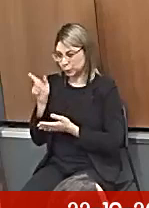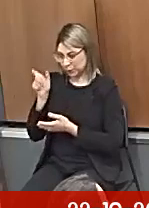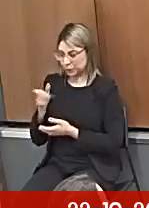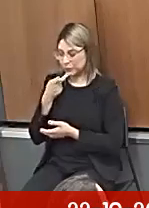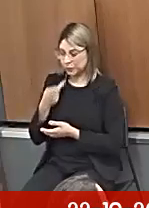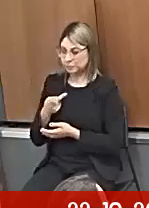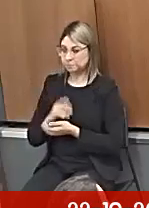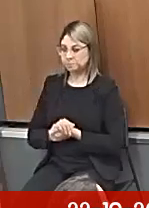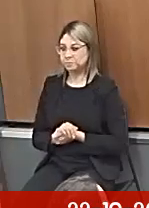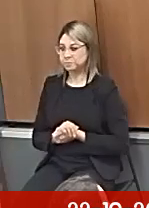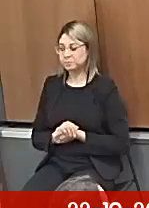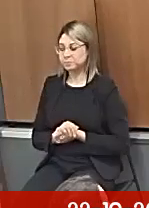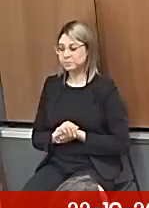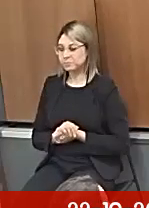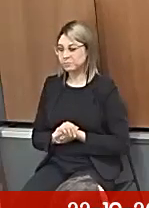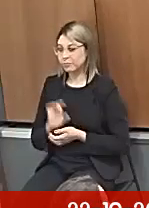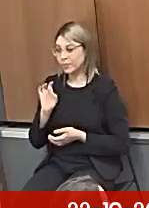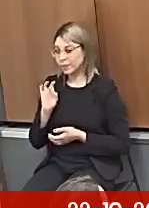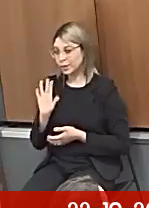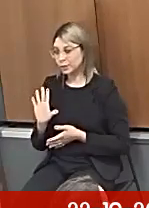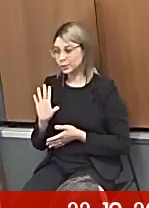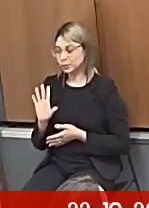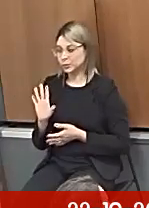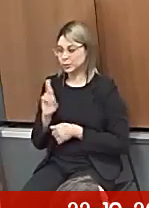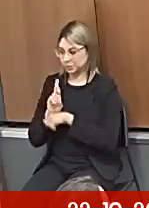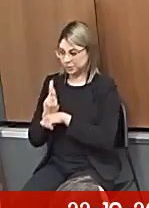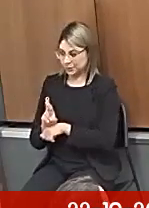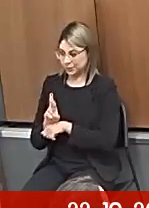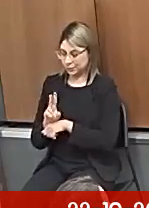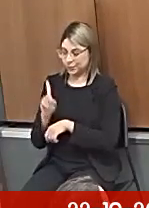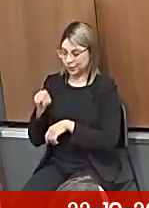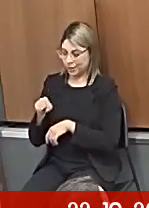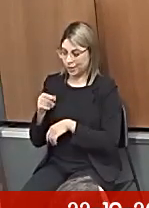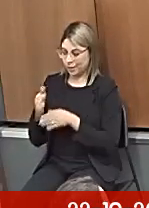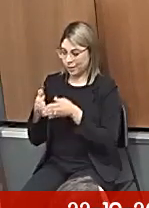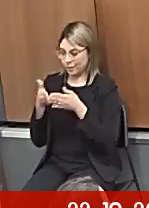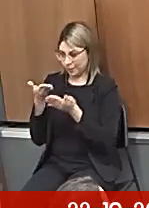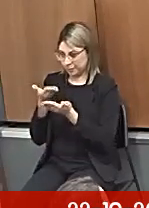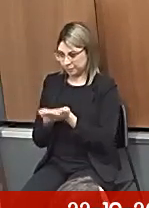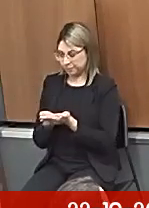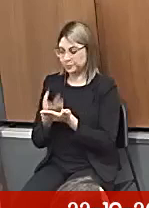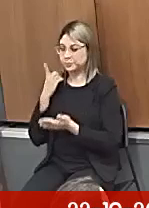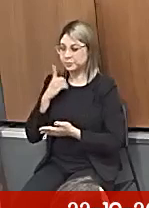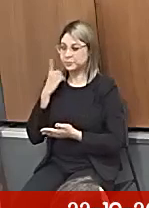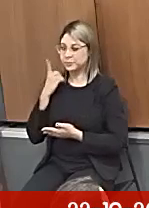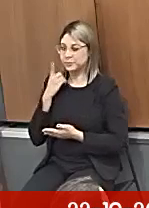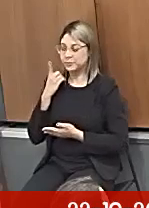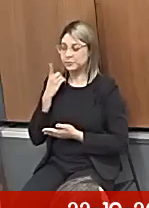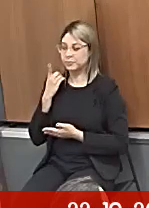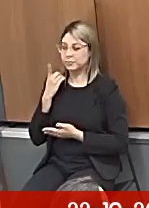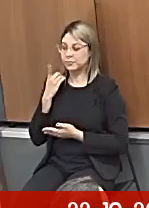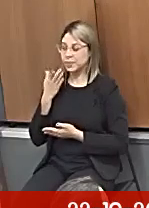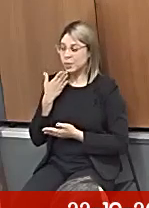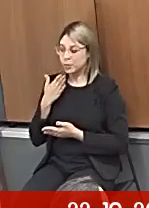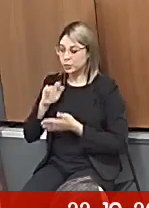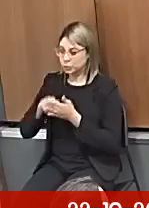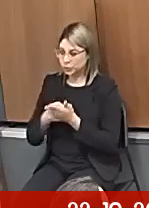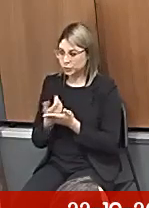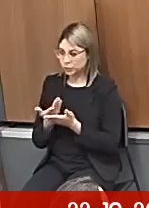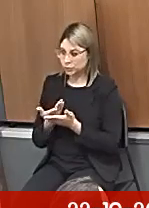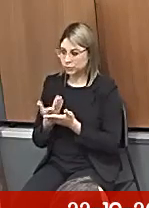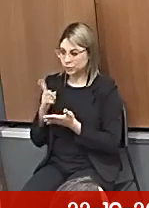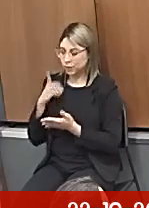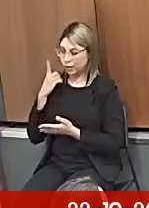fala... só aqui apresentando os requerimentos, o deputado que este subscreve